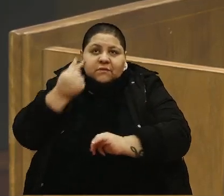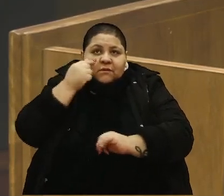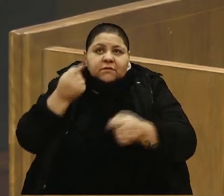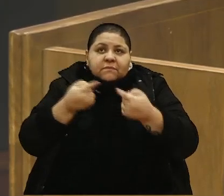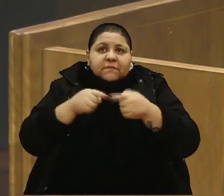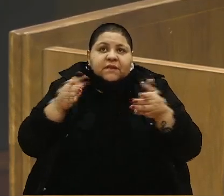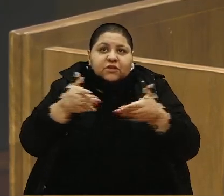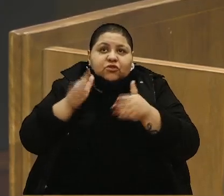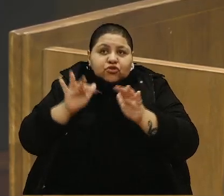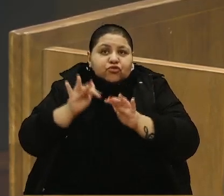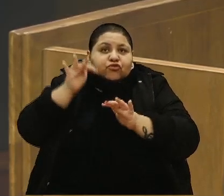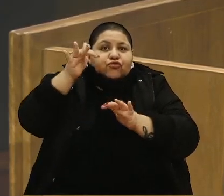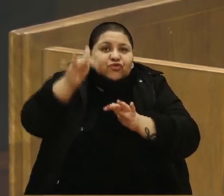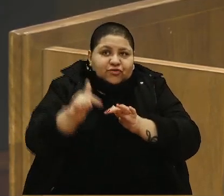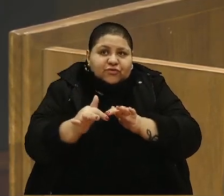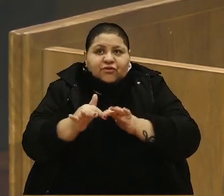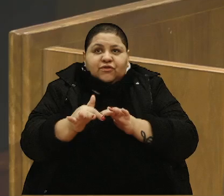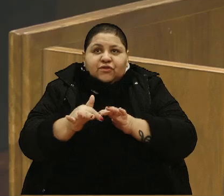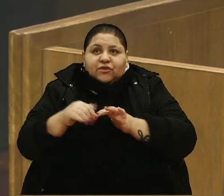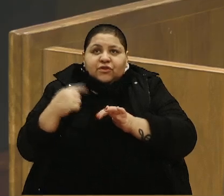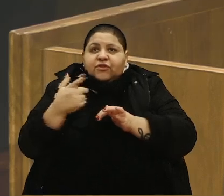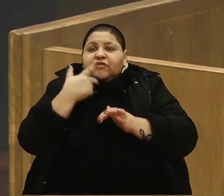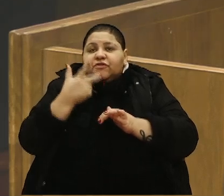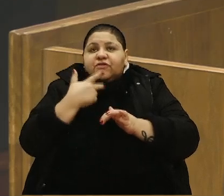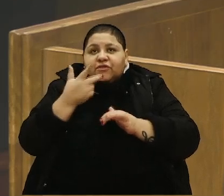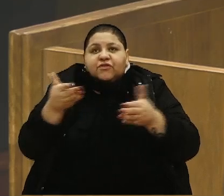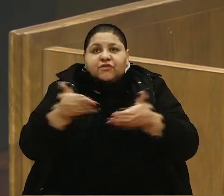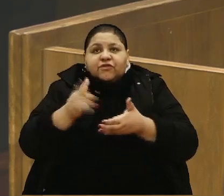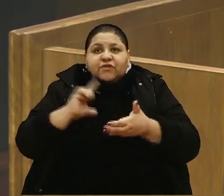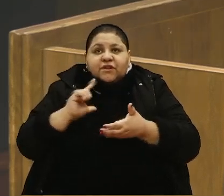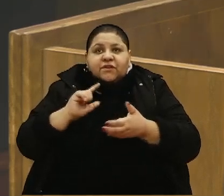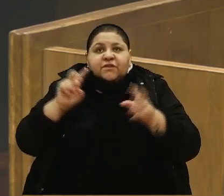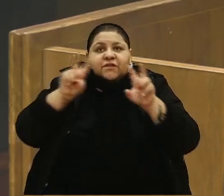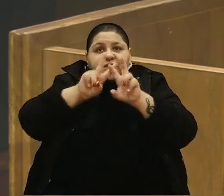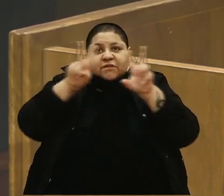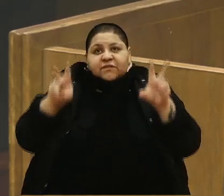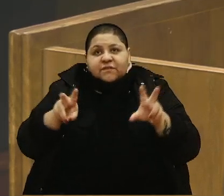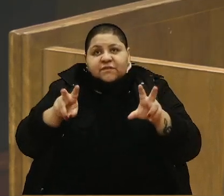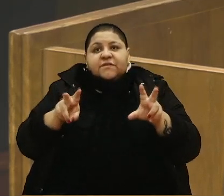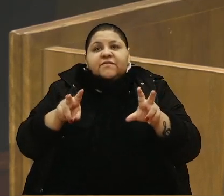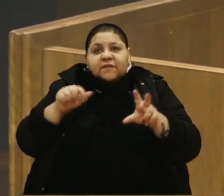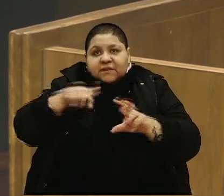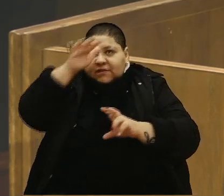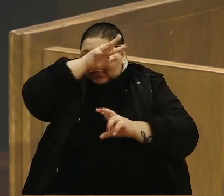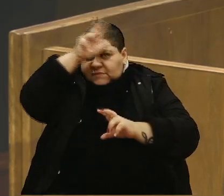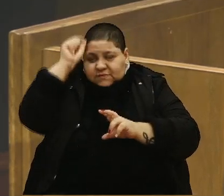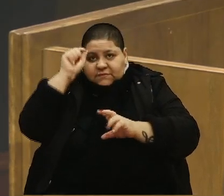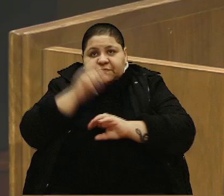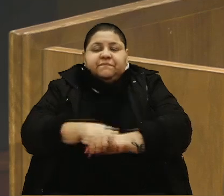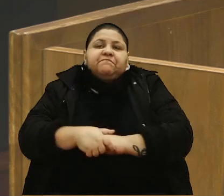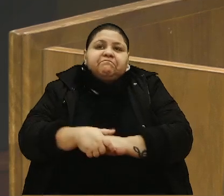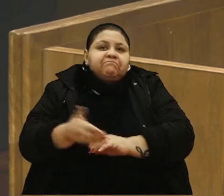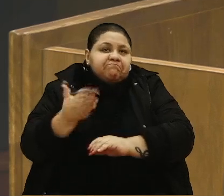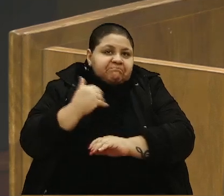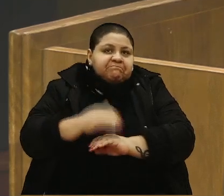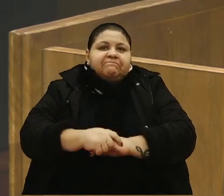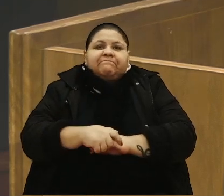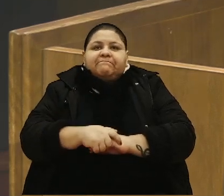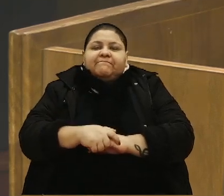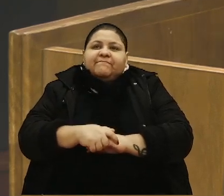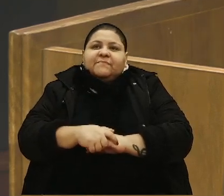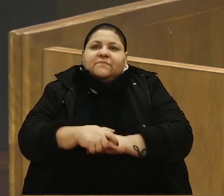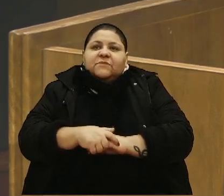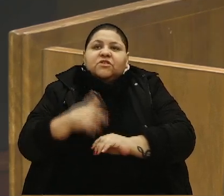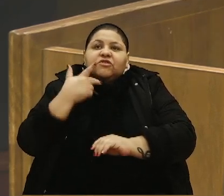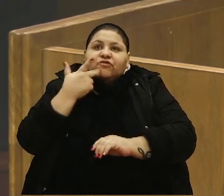mas vou deixar mais para frente para nós falar sobre isso, que hoje eu tenho uns assuntos aqui da municipal e tal. Mas beleza, vamos lá. Queria